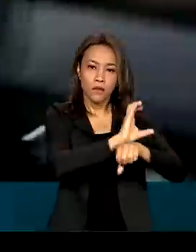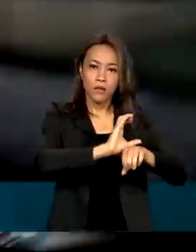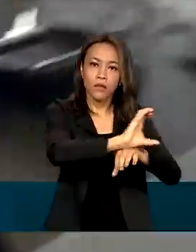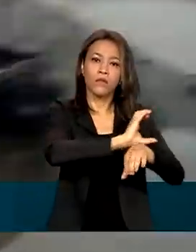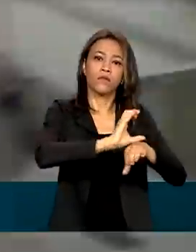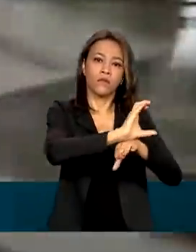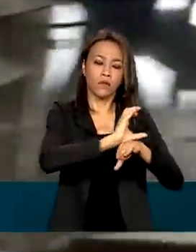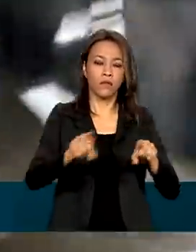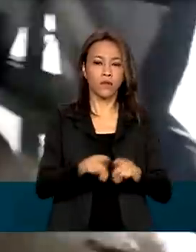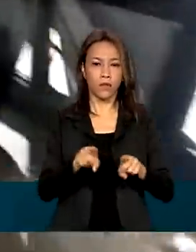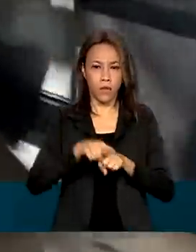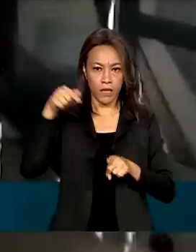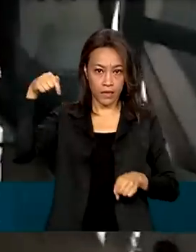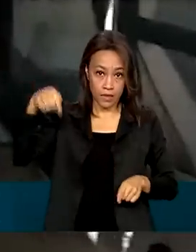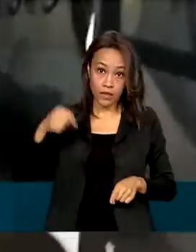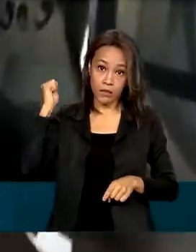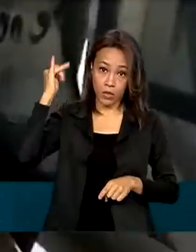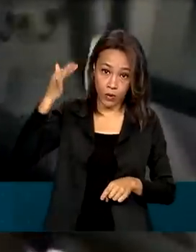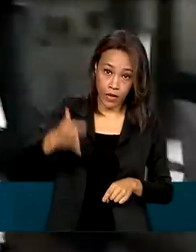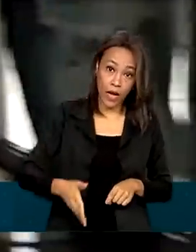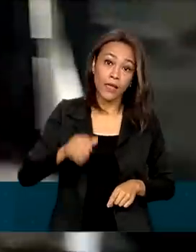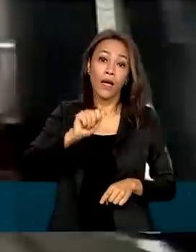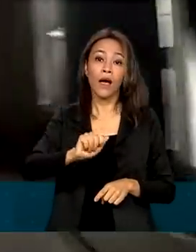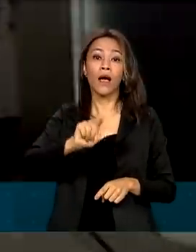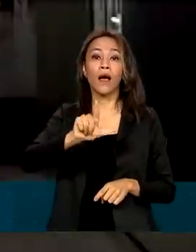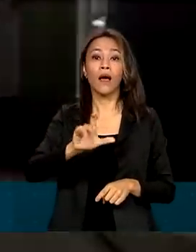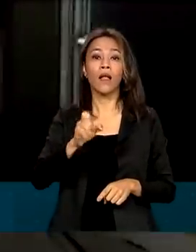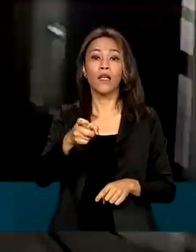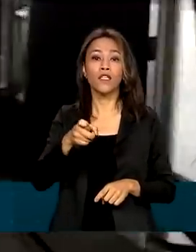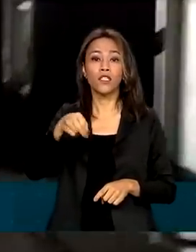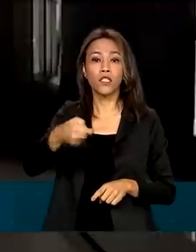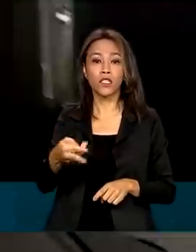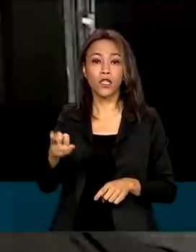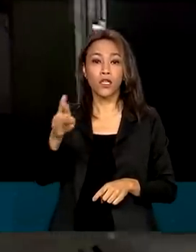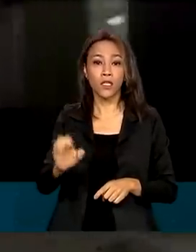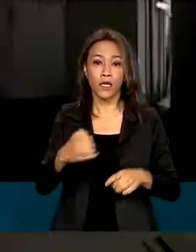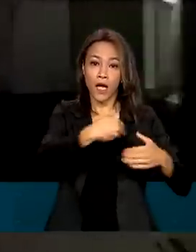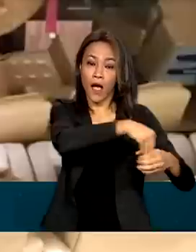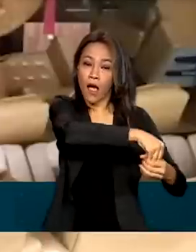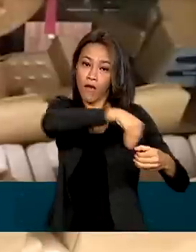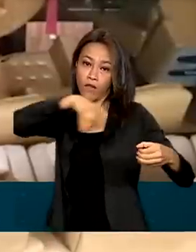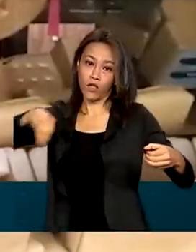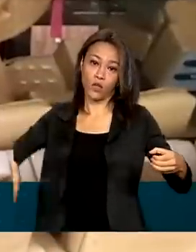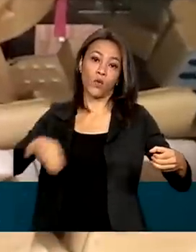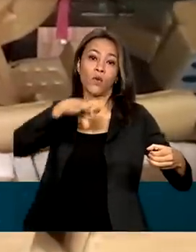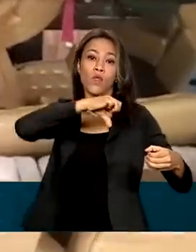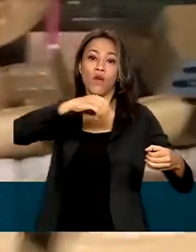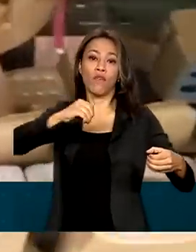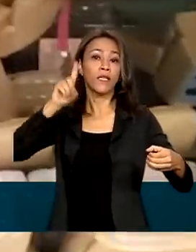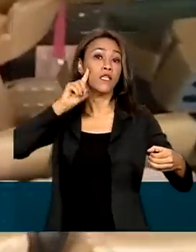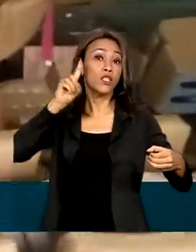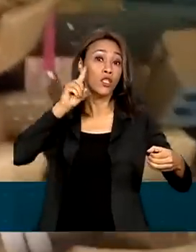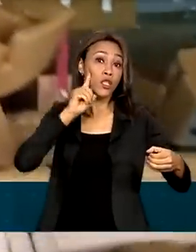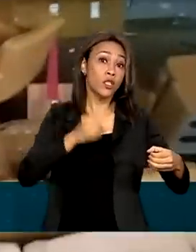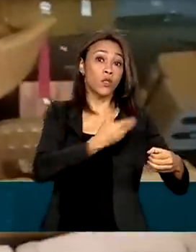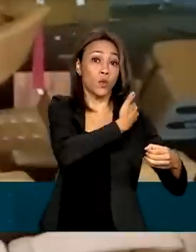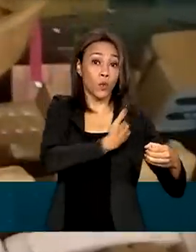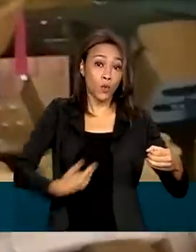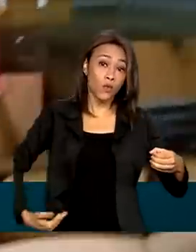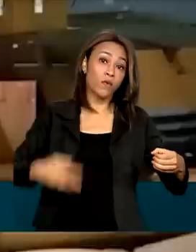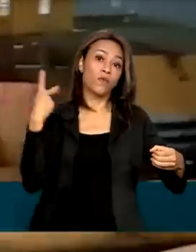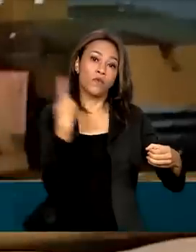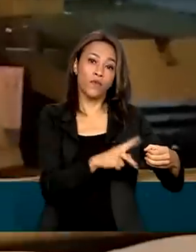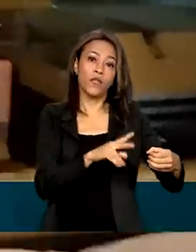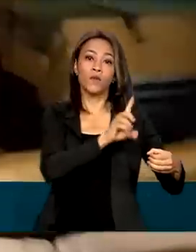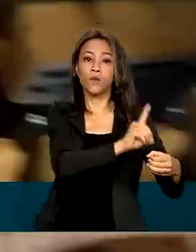Ministro do Supremo Tribunal Federal Alexandre de Moraes e terminou o afastamento por 90 dias do governador do Distrito Federal Ibanez Rocha